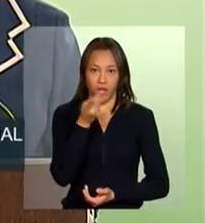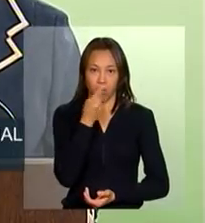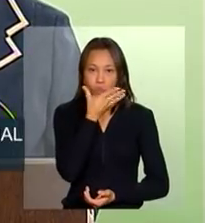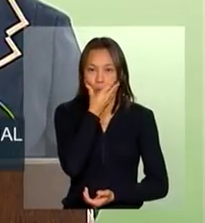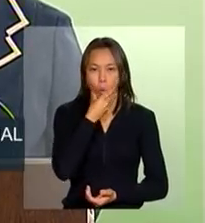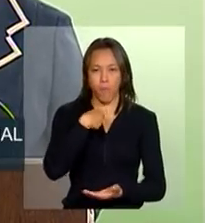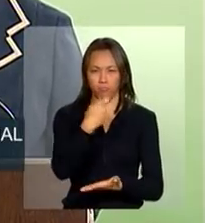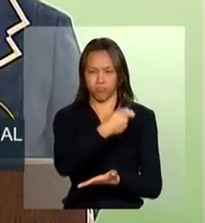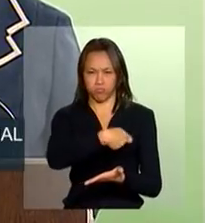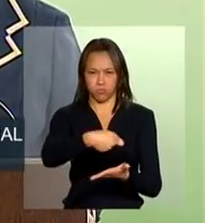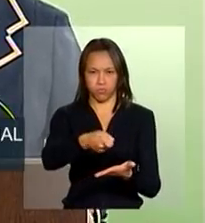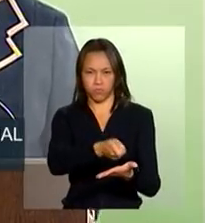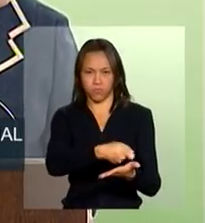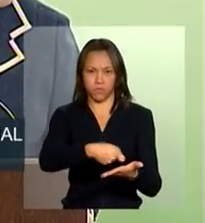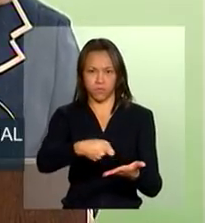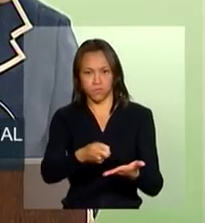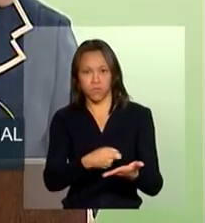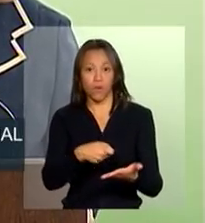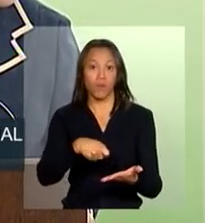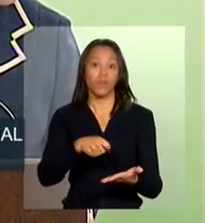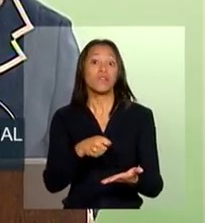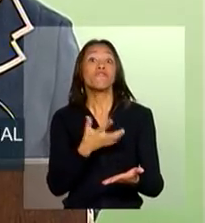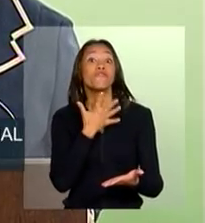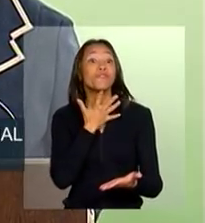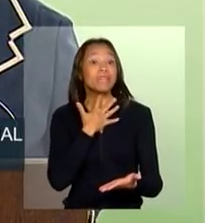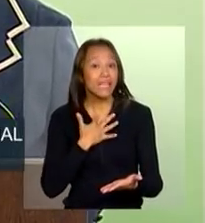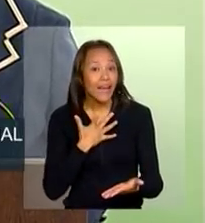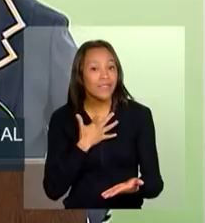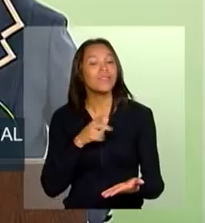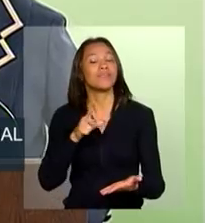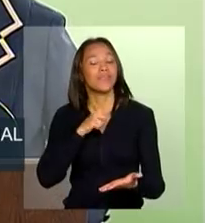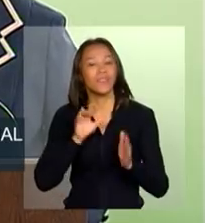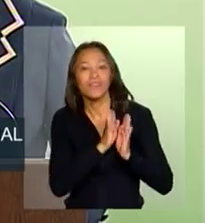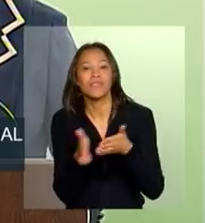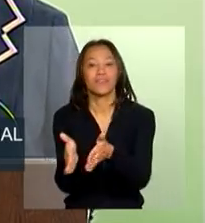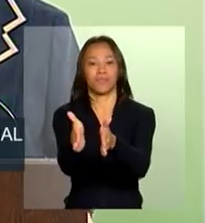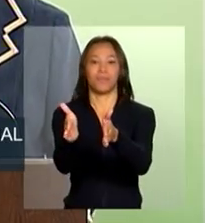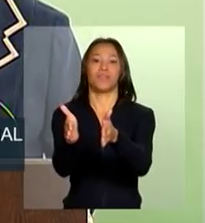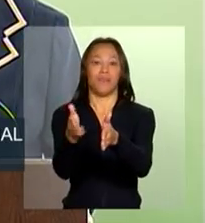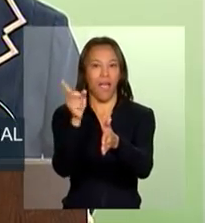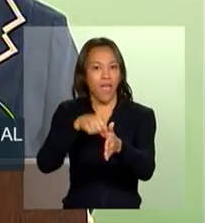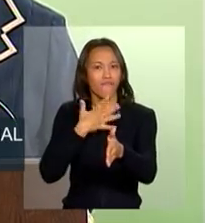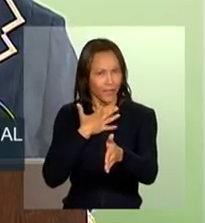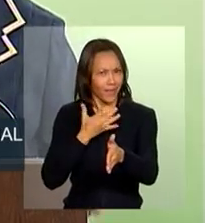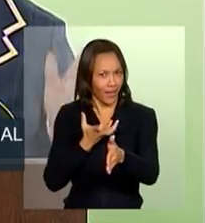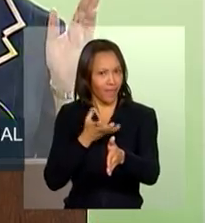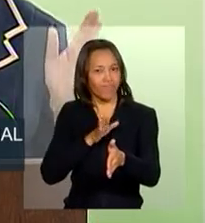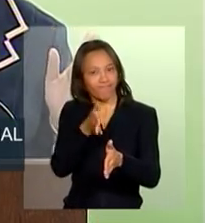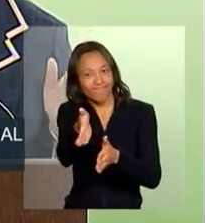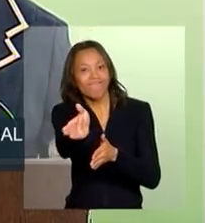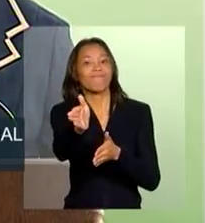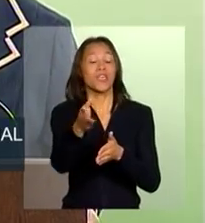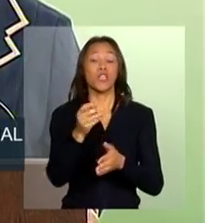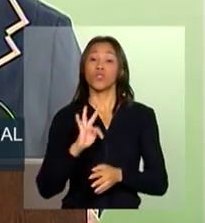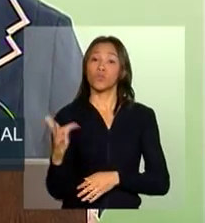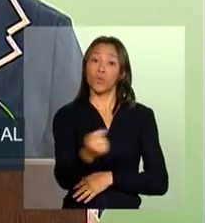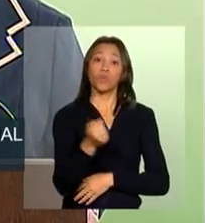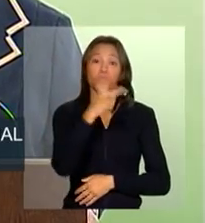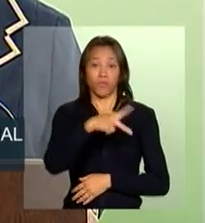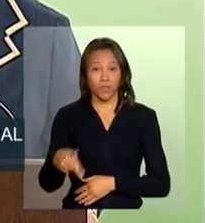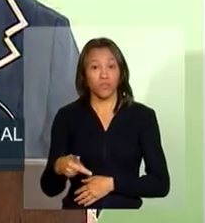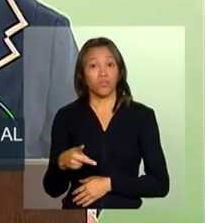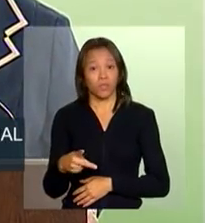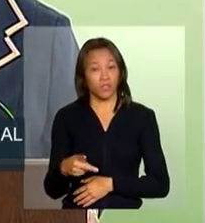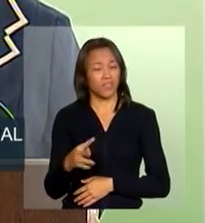literato, onde tem uma vontade, tem um caminho. Todos os professores, sem dúvida, eu queria